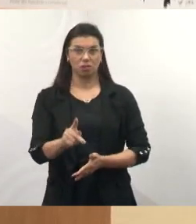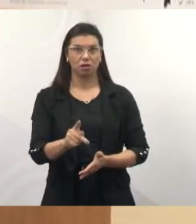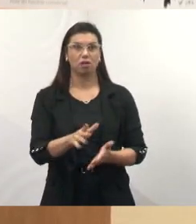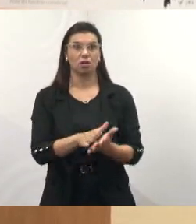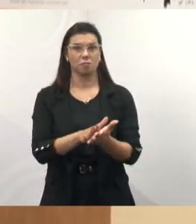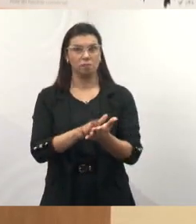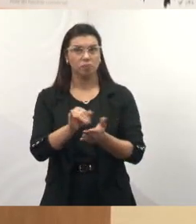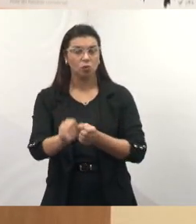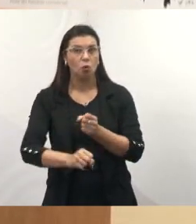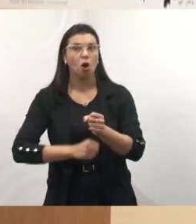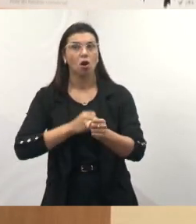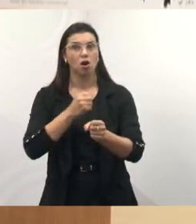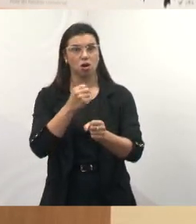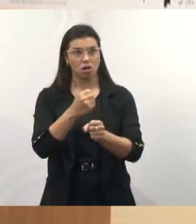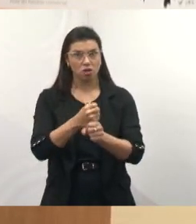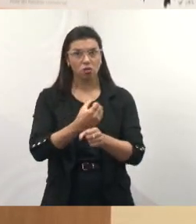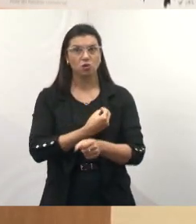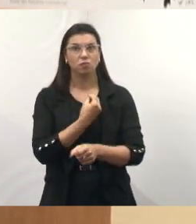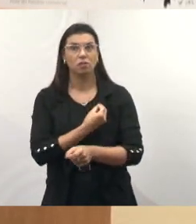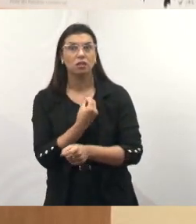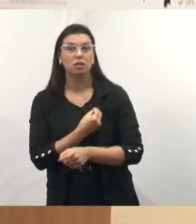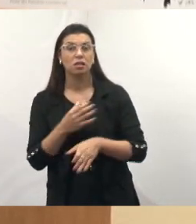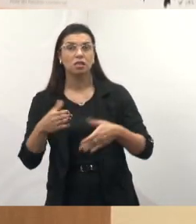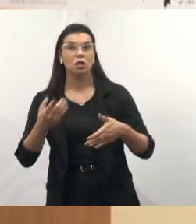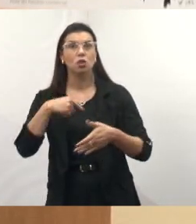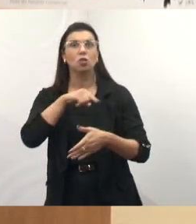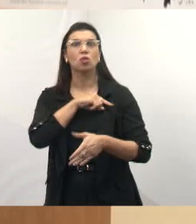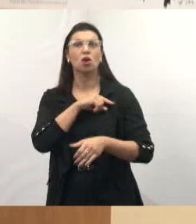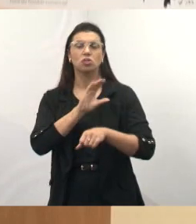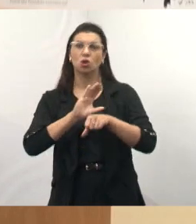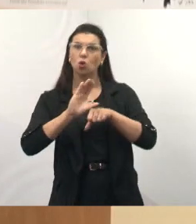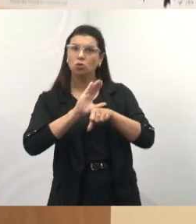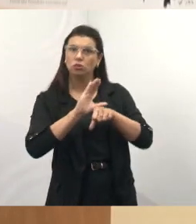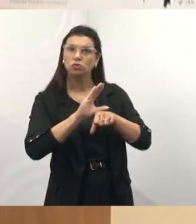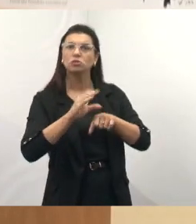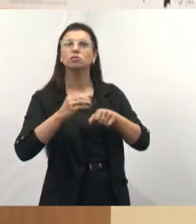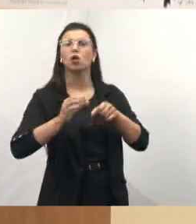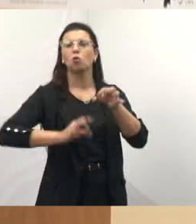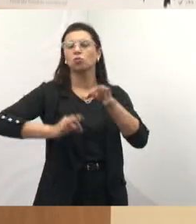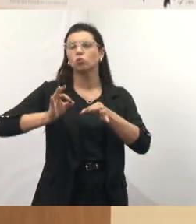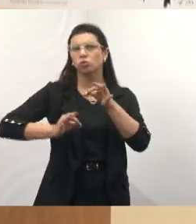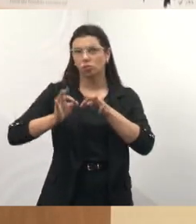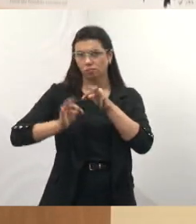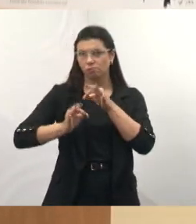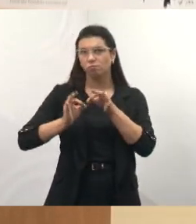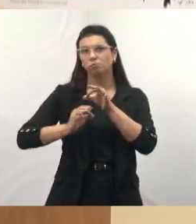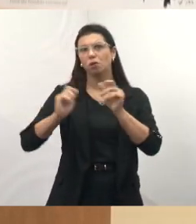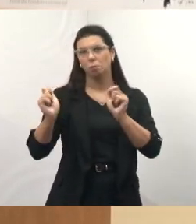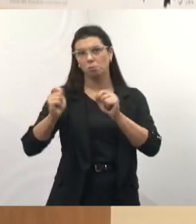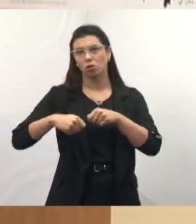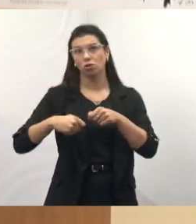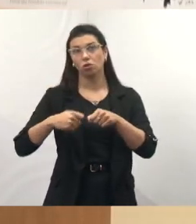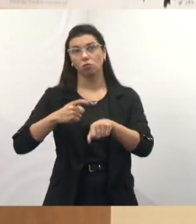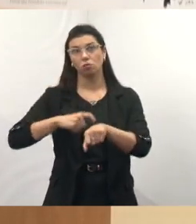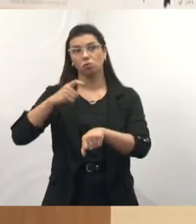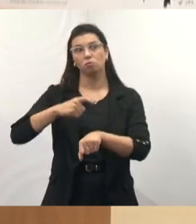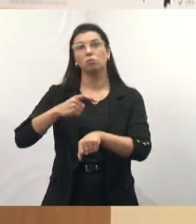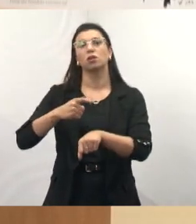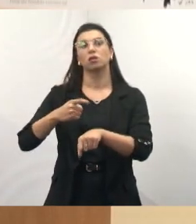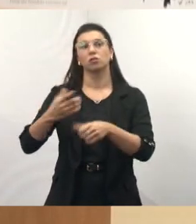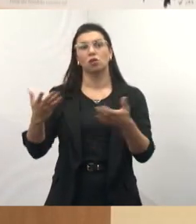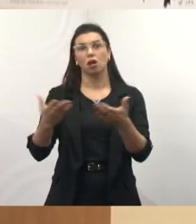ano em referência, é que temos a competência constitucional de fazer o julgamento. E vejam que neste momento, a